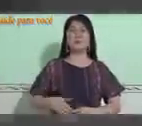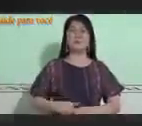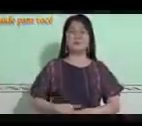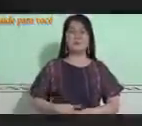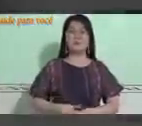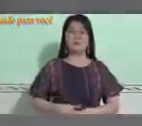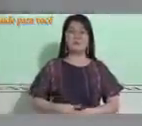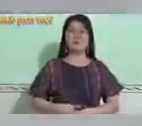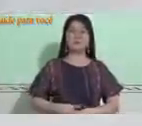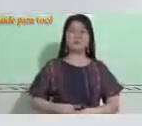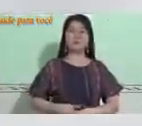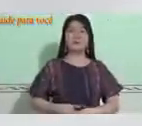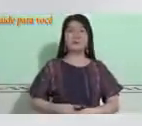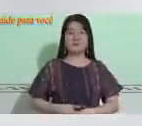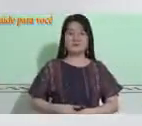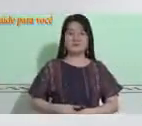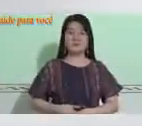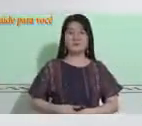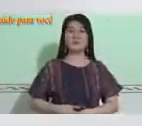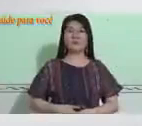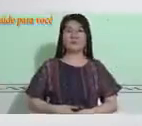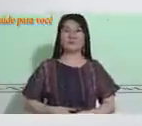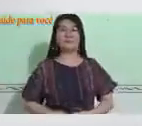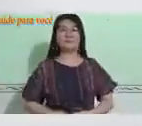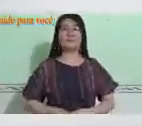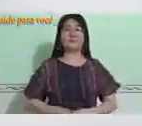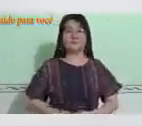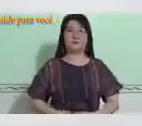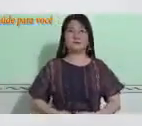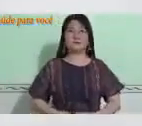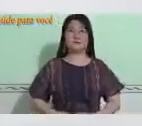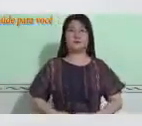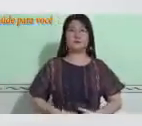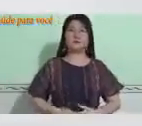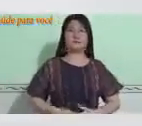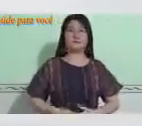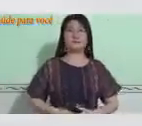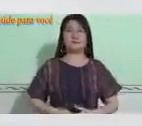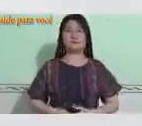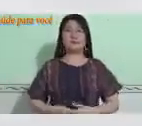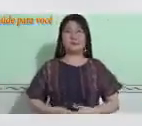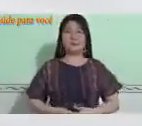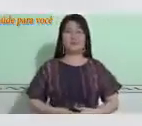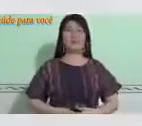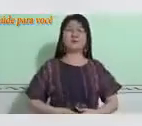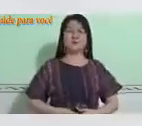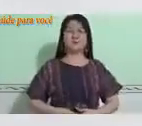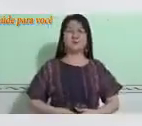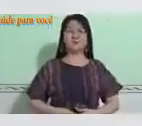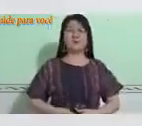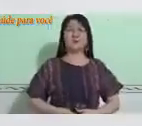à quantidade de corpos cetônicos no sangue e na urina, pois o aumento da quantidade de corpos cetônicos no sangue